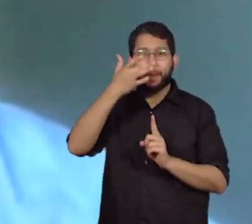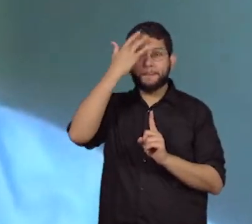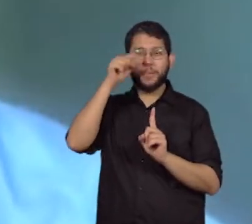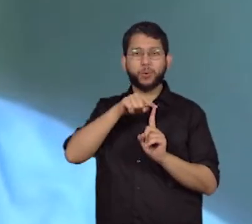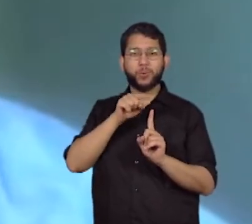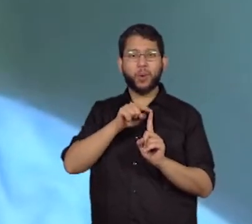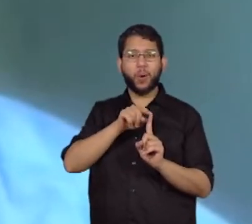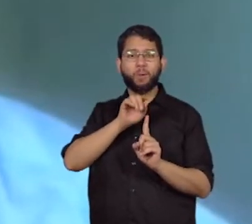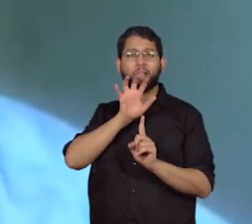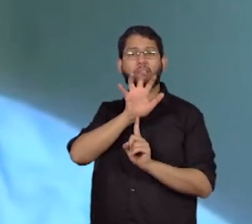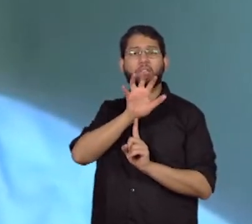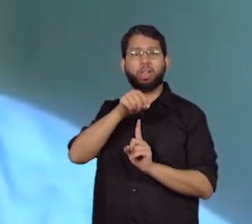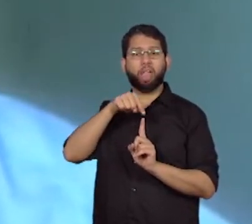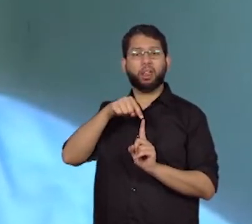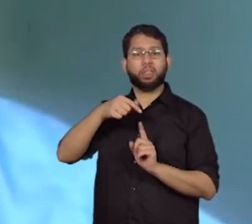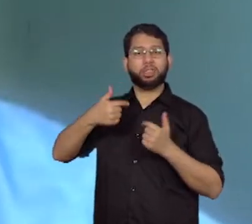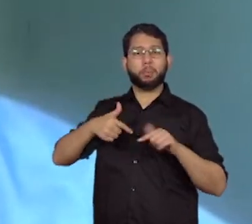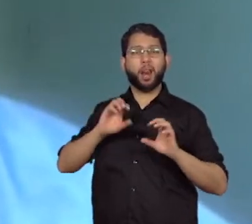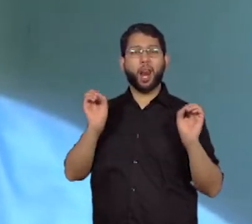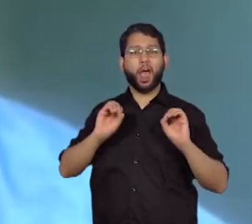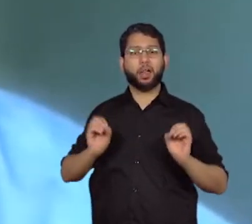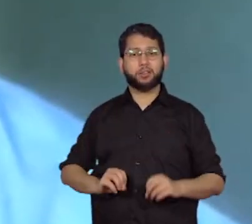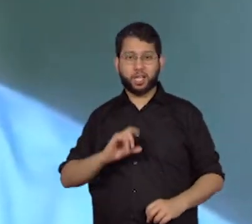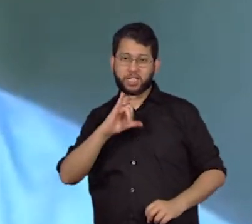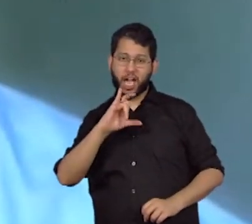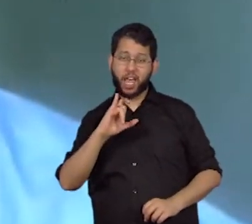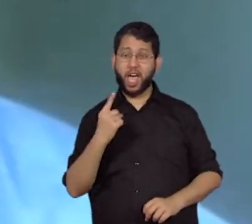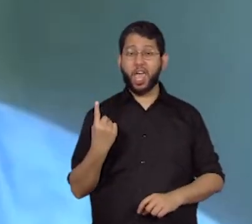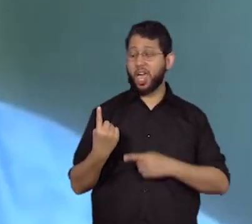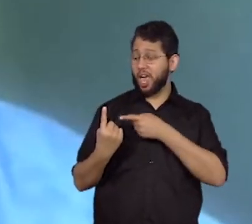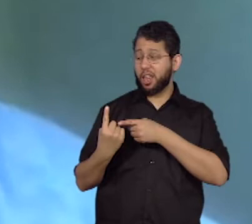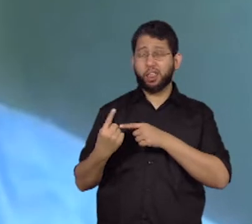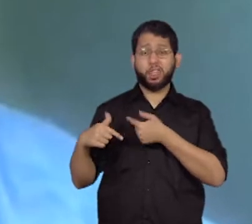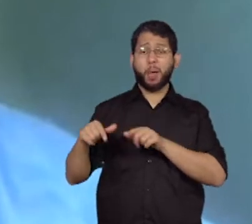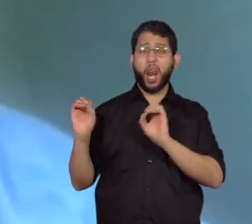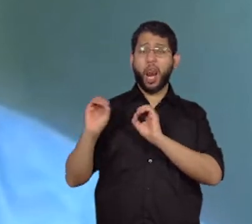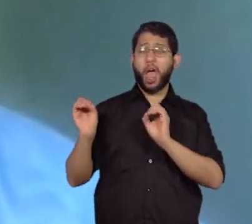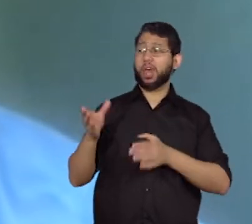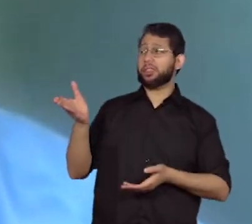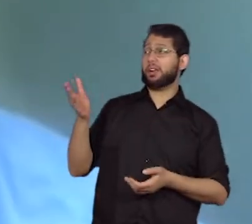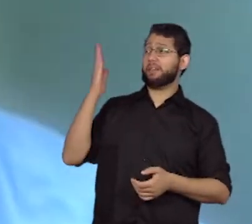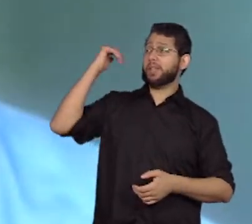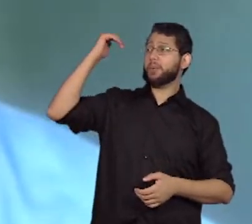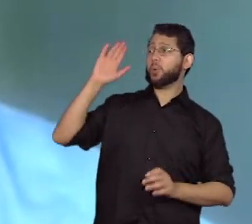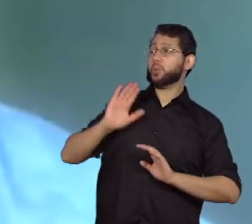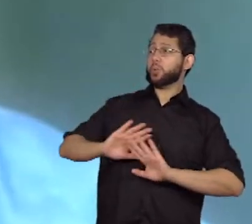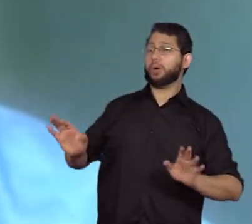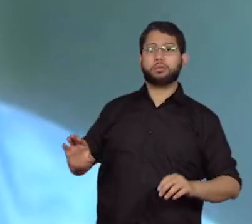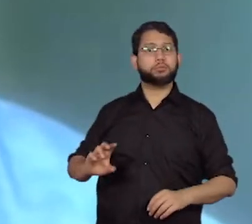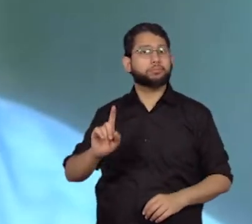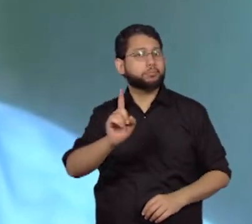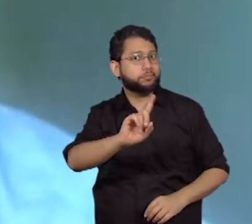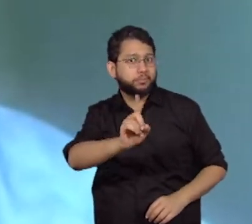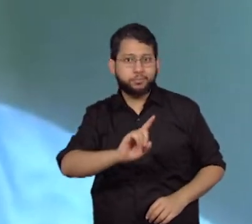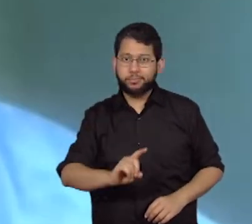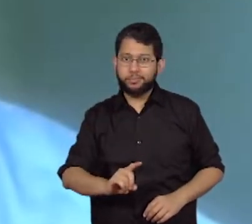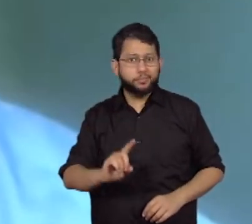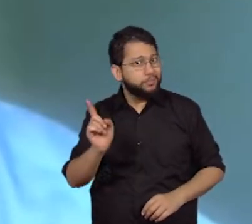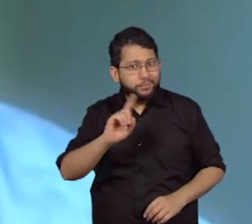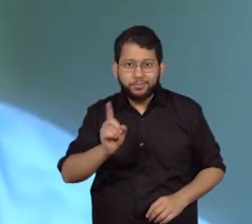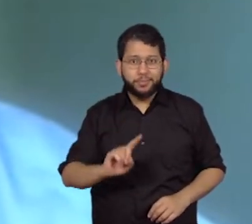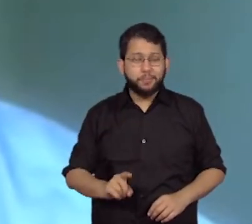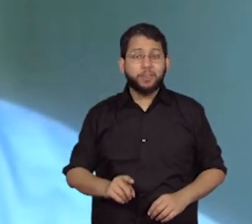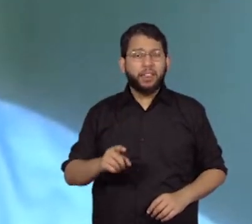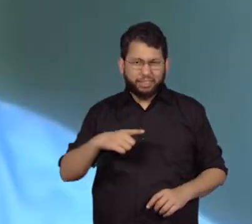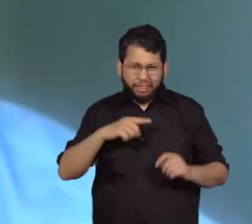influenciador não trabalha. Gente, eu desconheço profissão que você consiga ser muito bem sucedido, ganhar muito